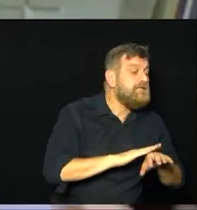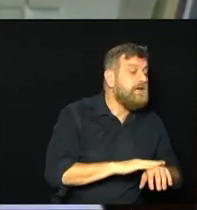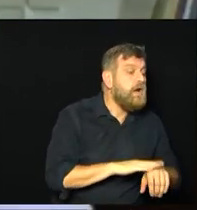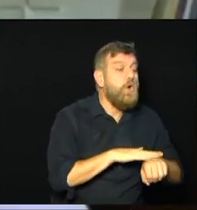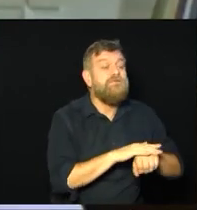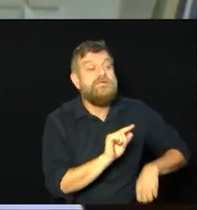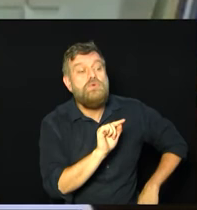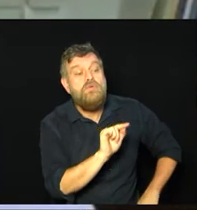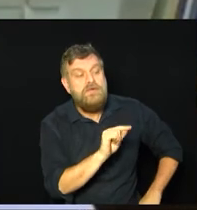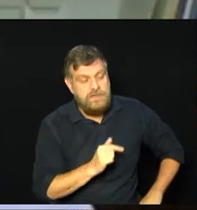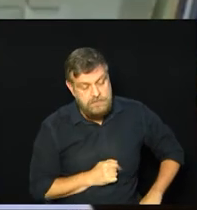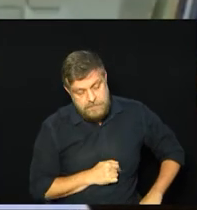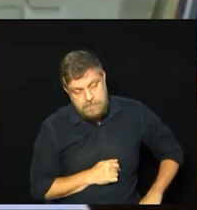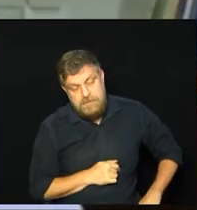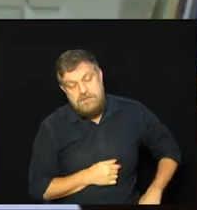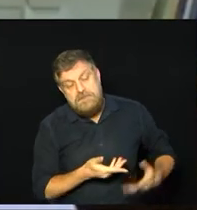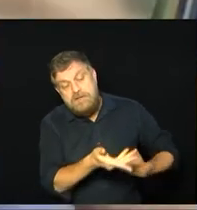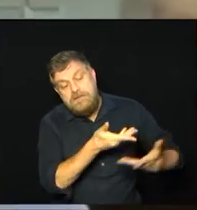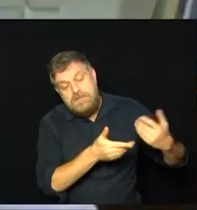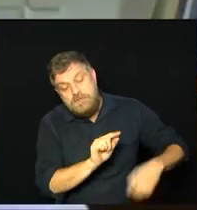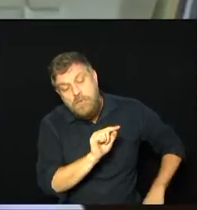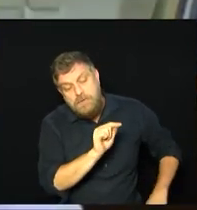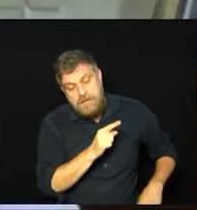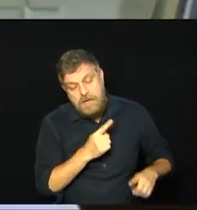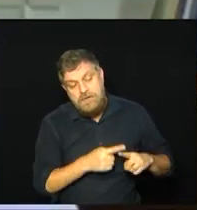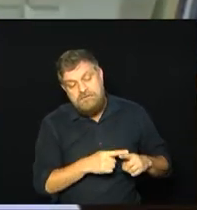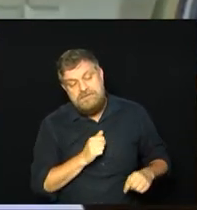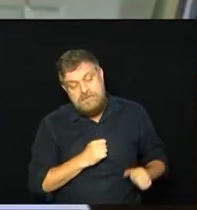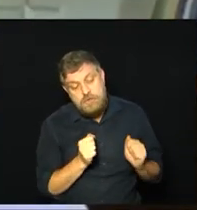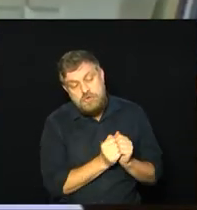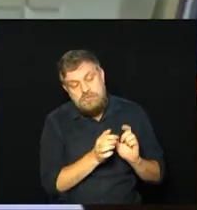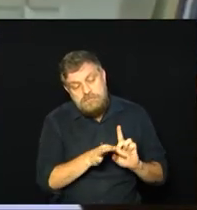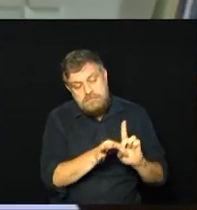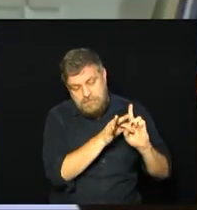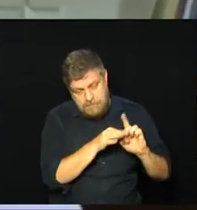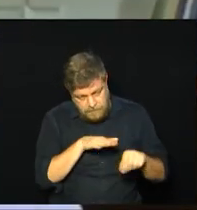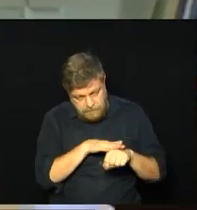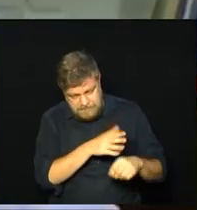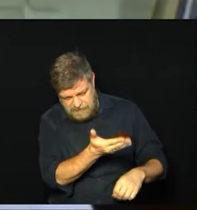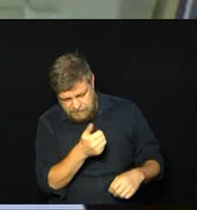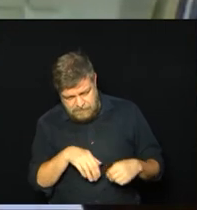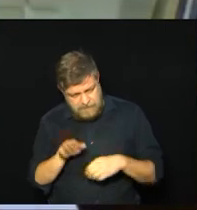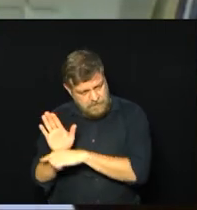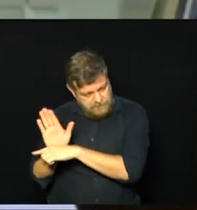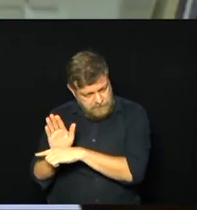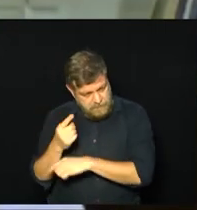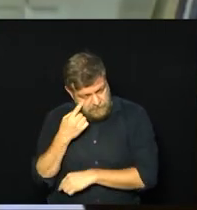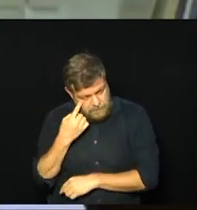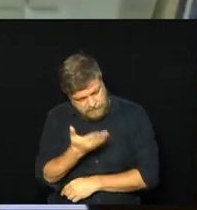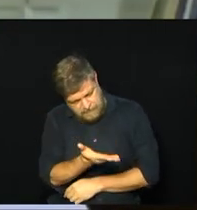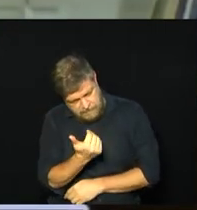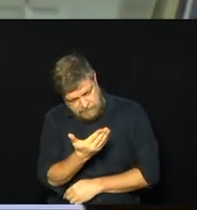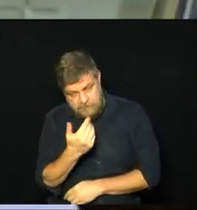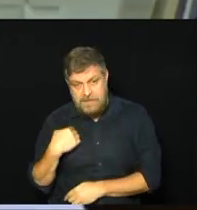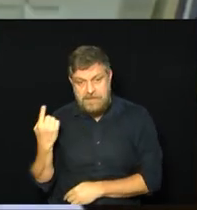está conversando? Com quem você está interagindo? Com quem você está andando? Vamos conversar agora, vamos assistir um filme agora, vamos fazer um